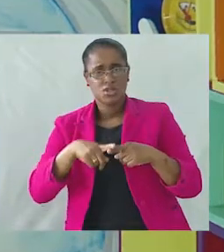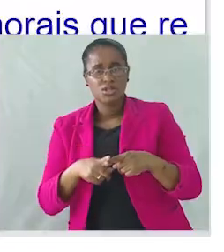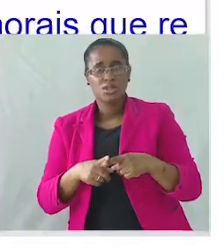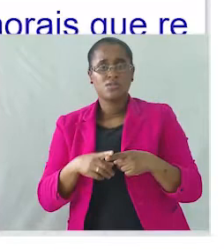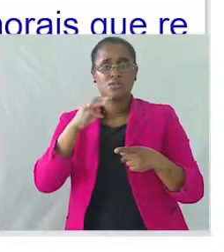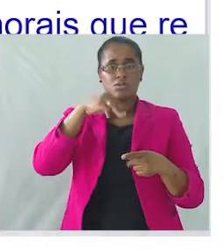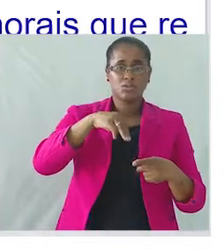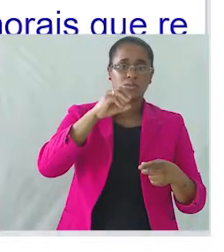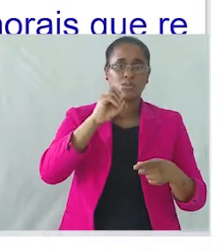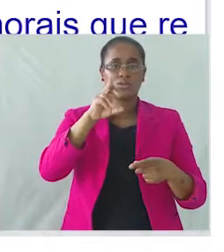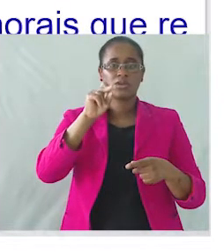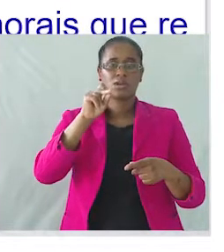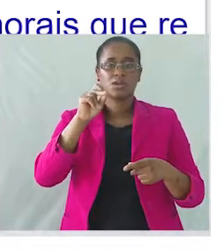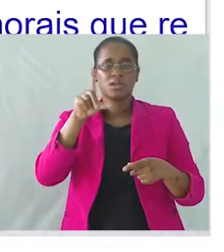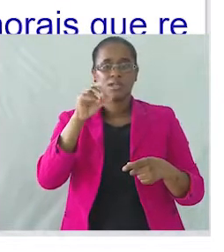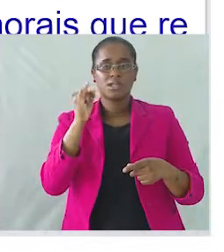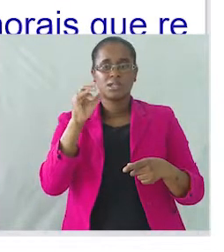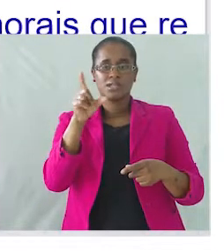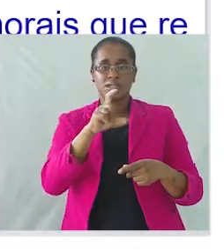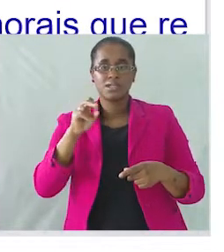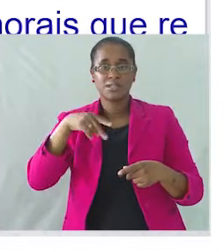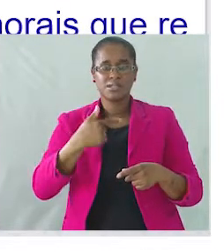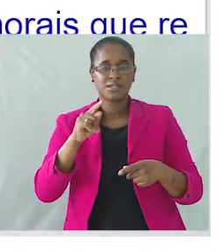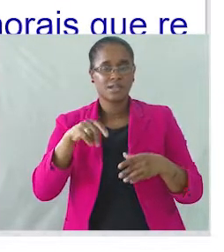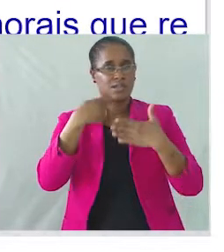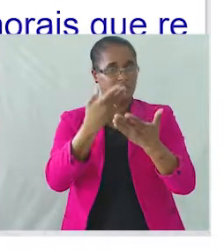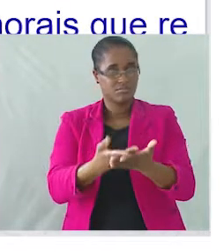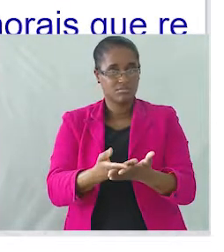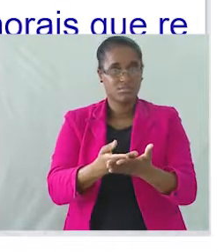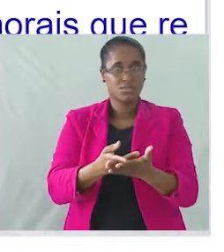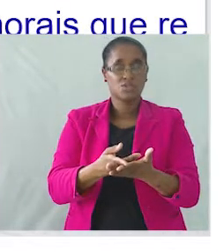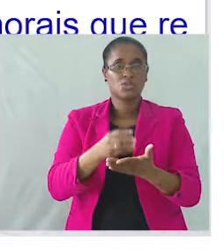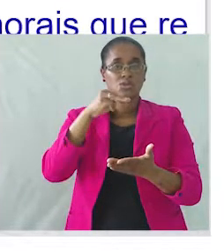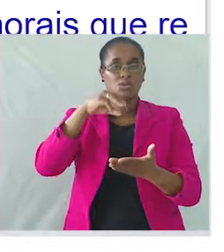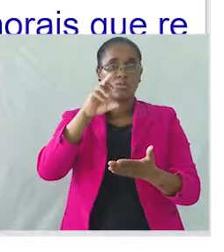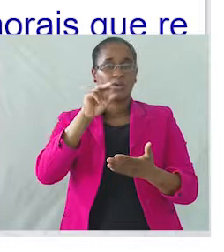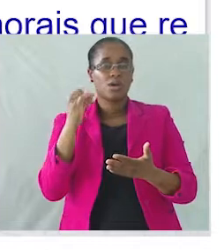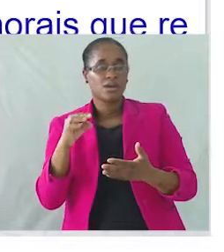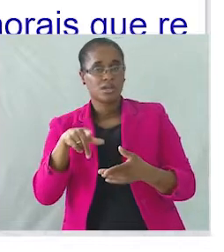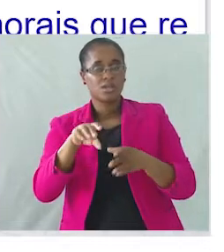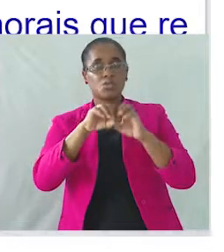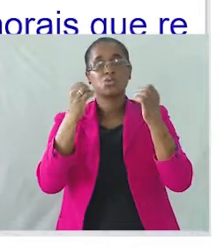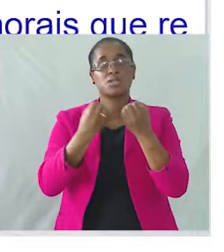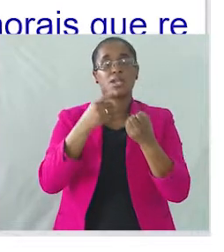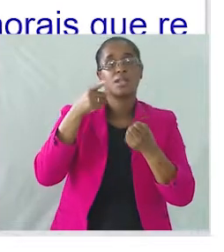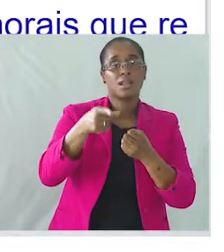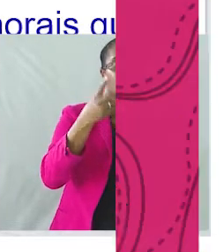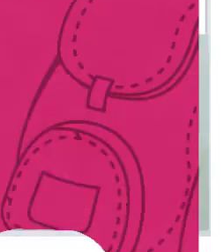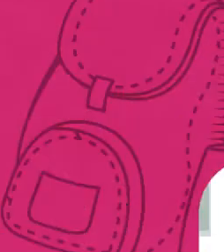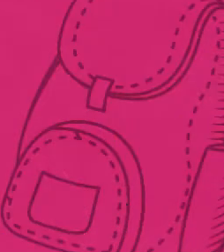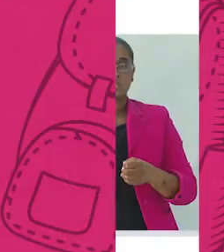e passa valores morais que regem a sociedade e lá valoriza-se os sinais